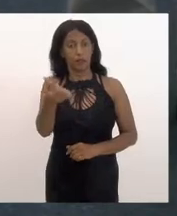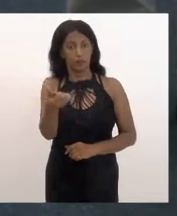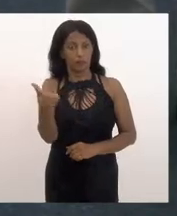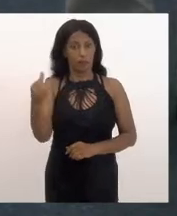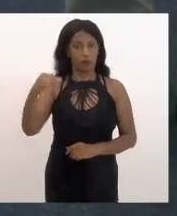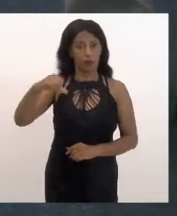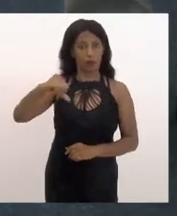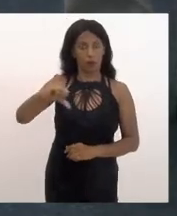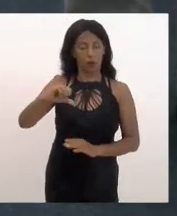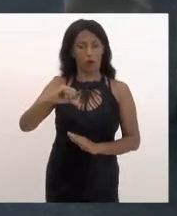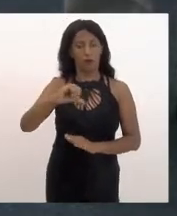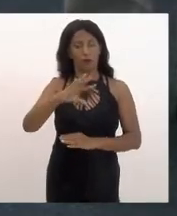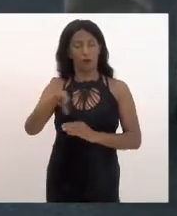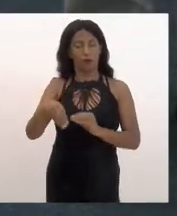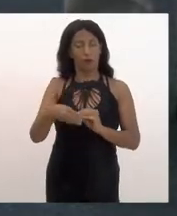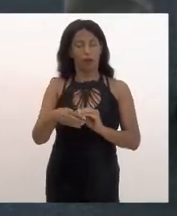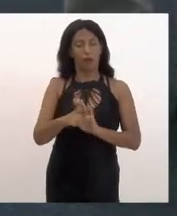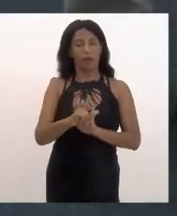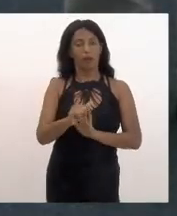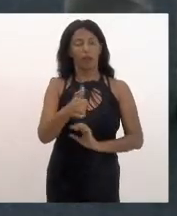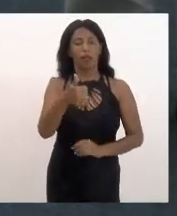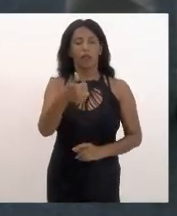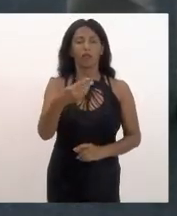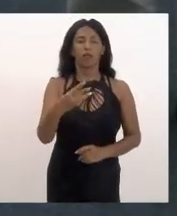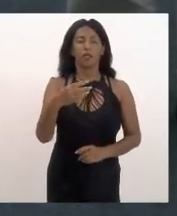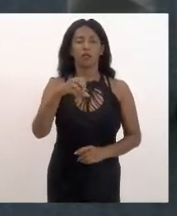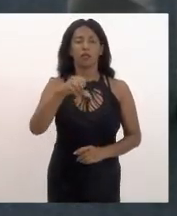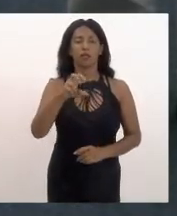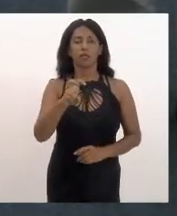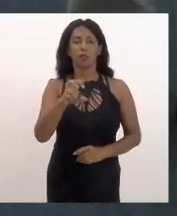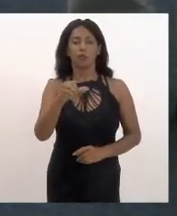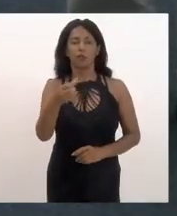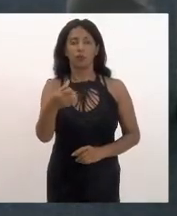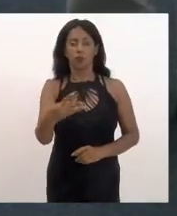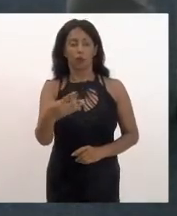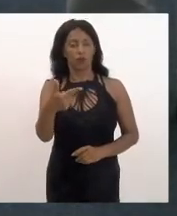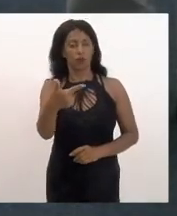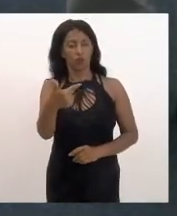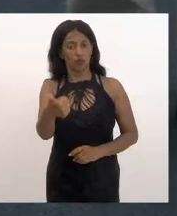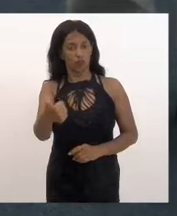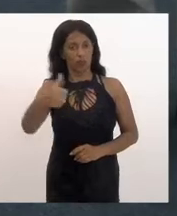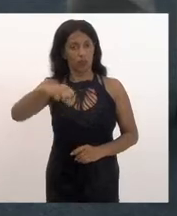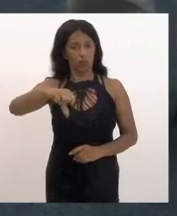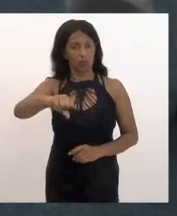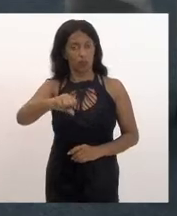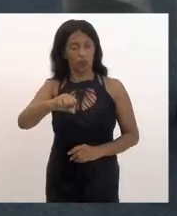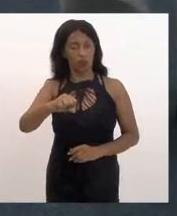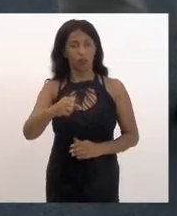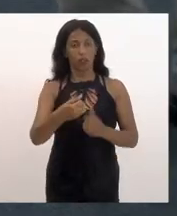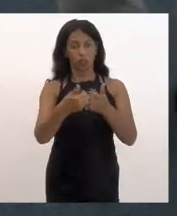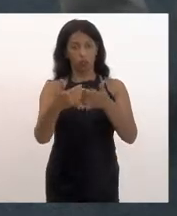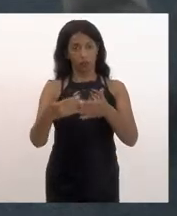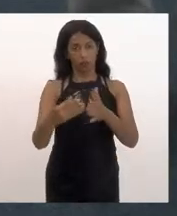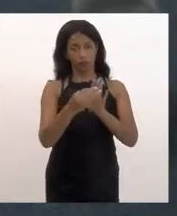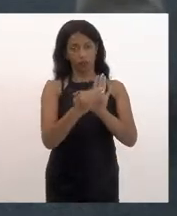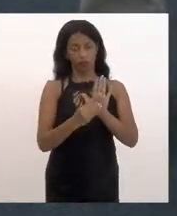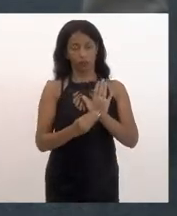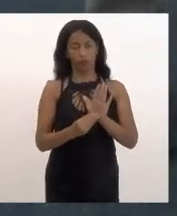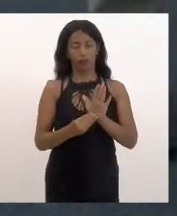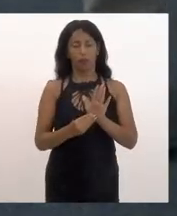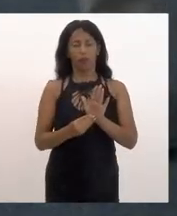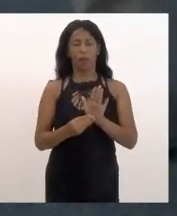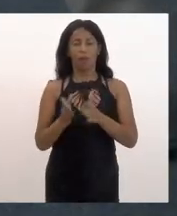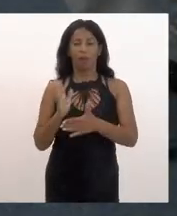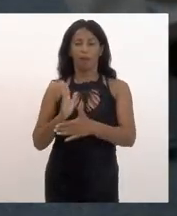69, acrescentado pela Lei 13.954, de 19, que dispõe sobre os requisitos para o ingresso